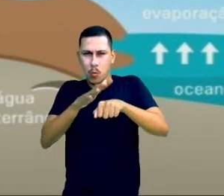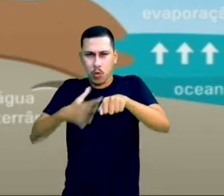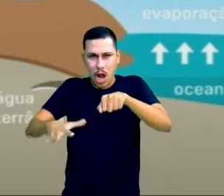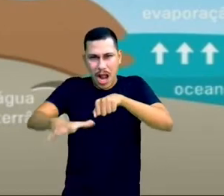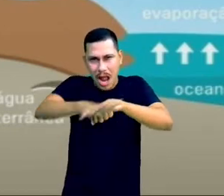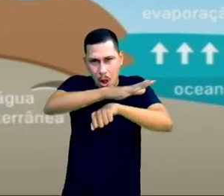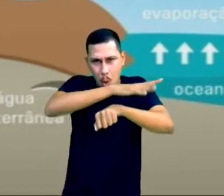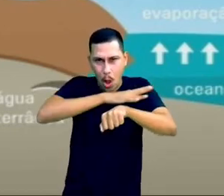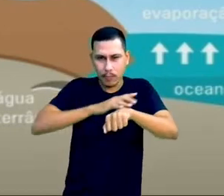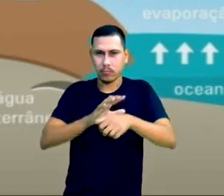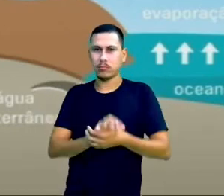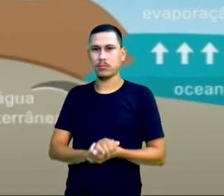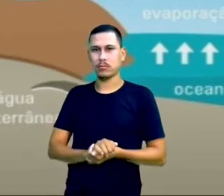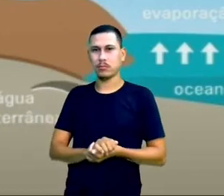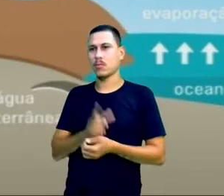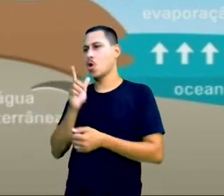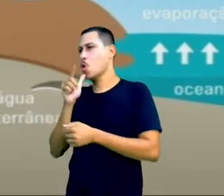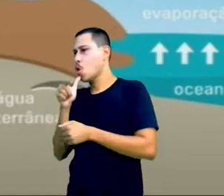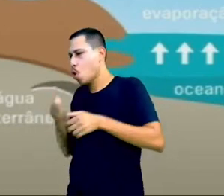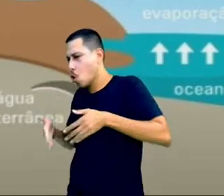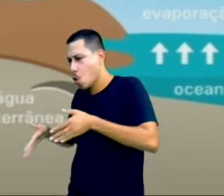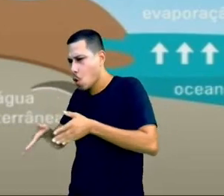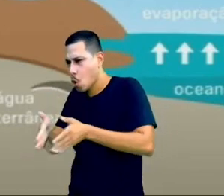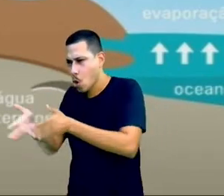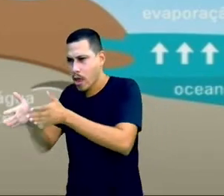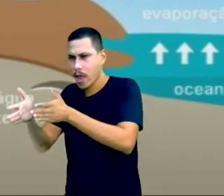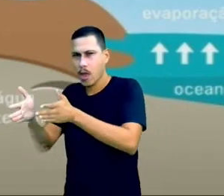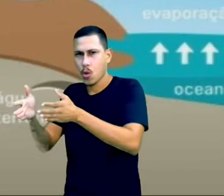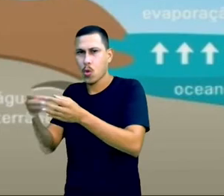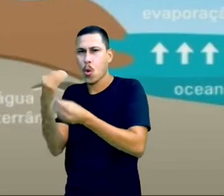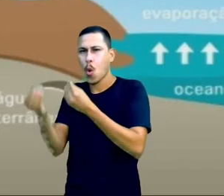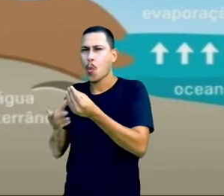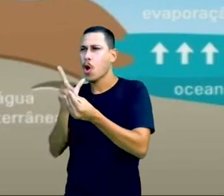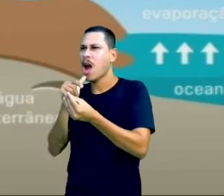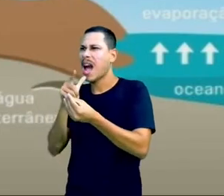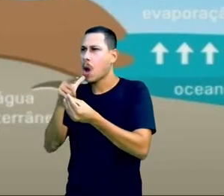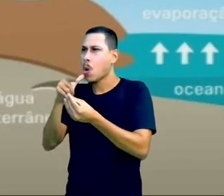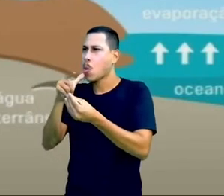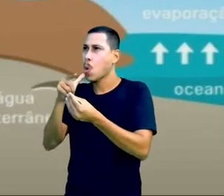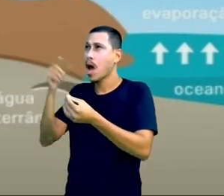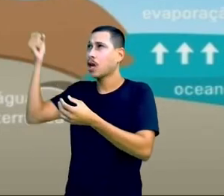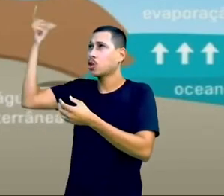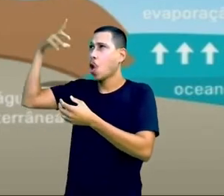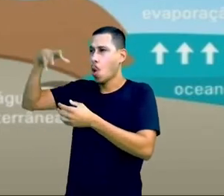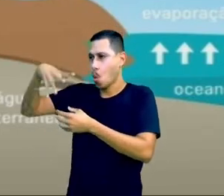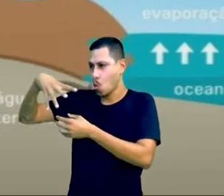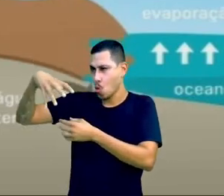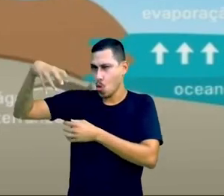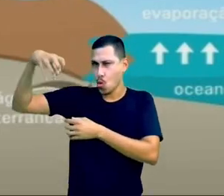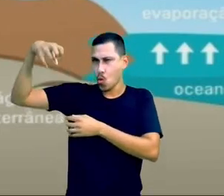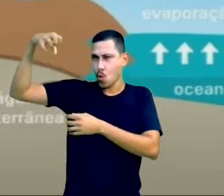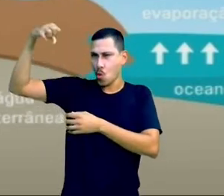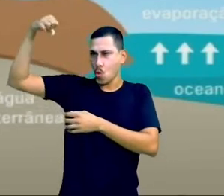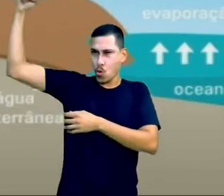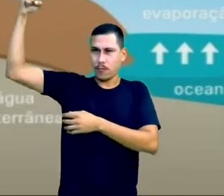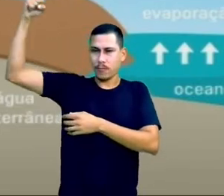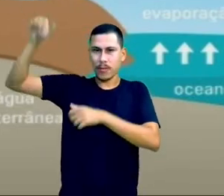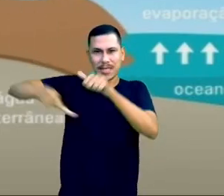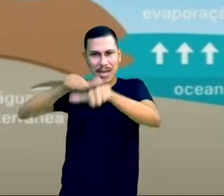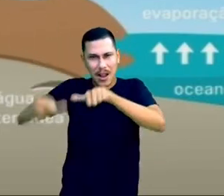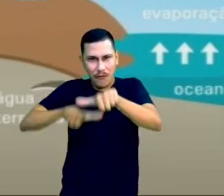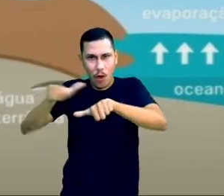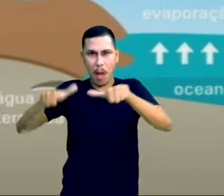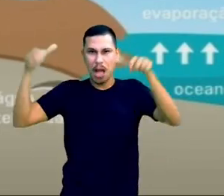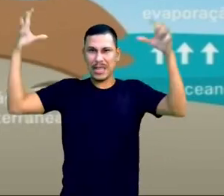de evaporação, onde, quando essa água evaporar, vai se transformar numa nuvem de chuva